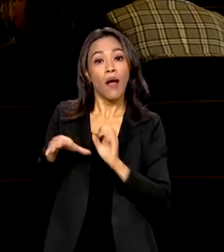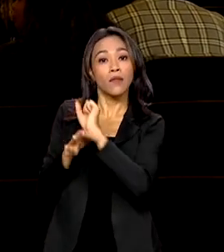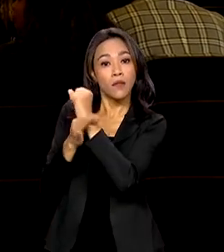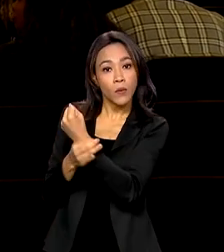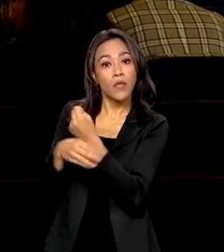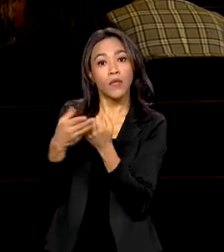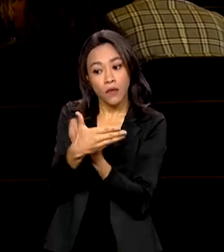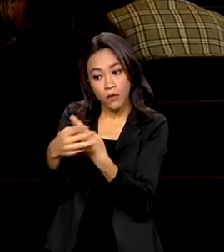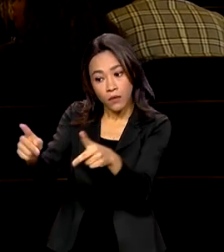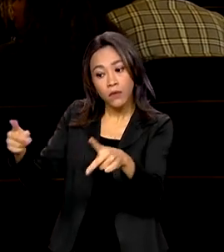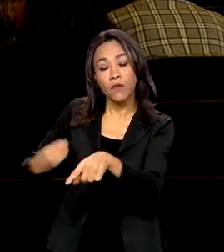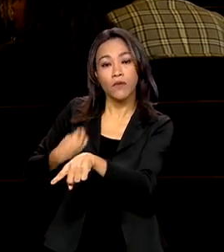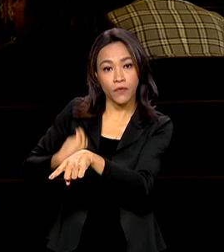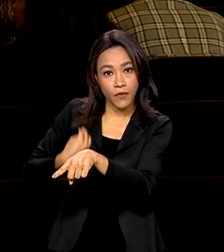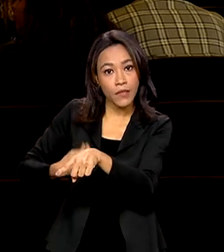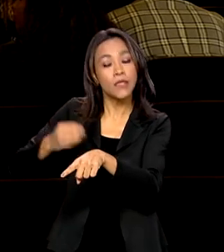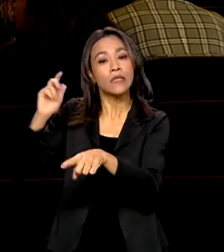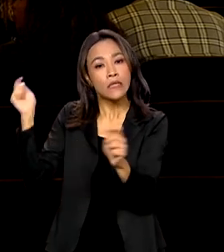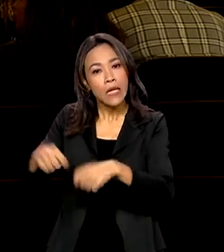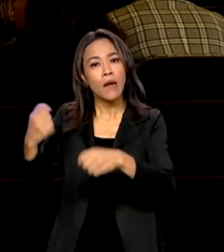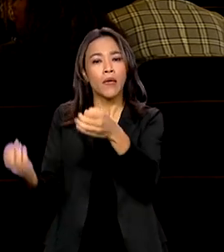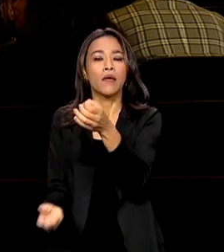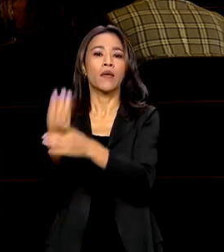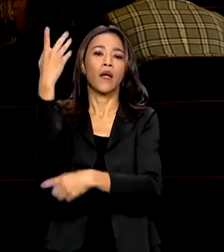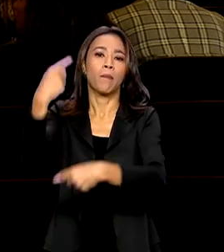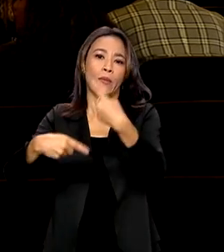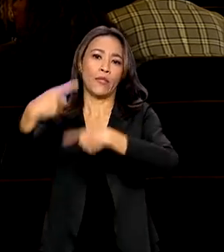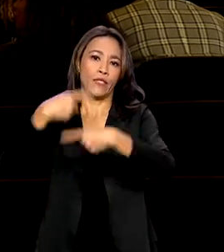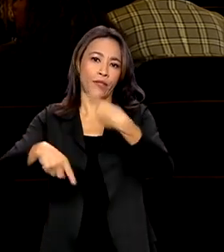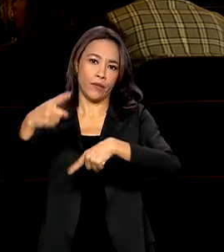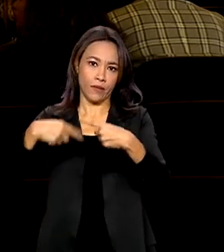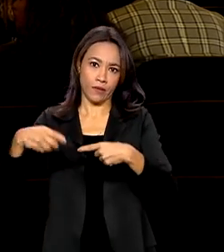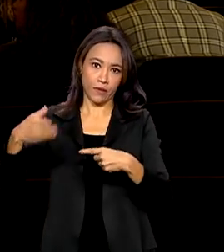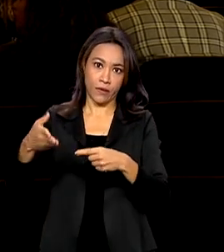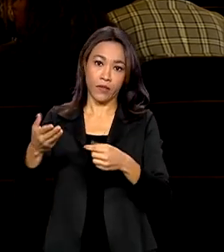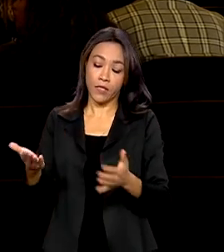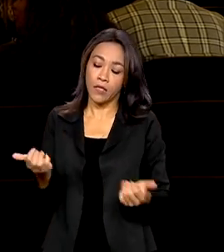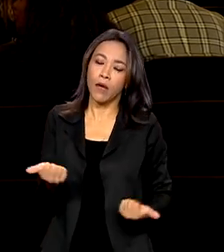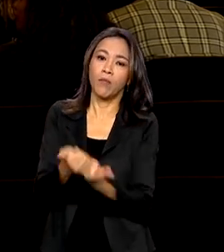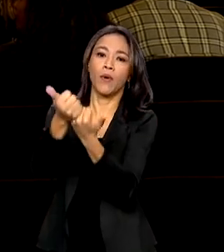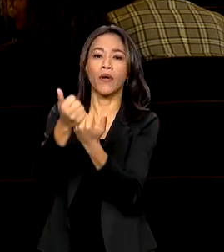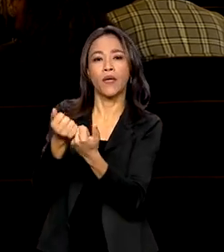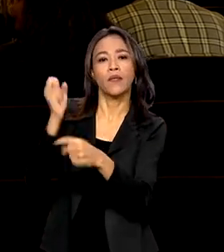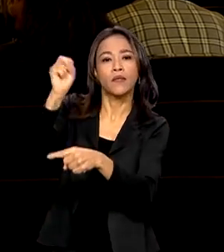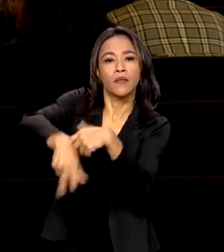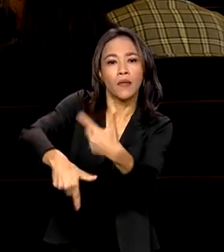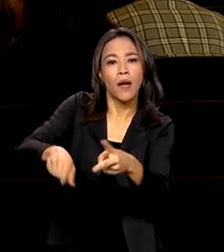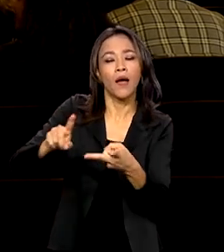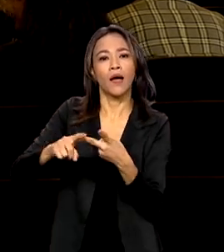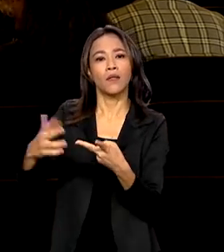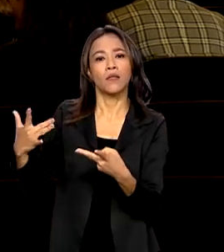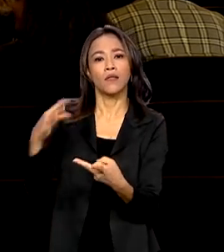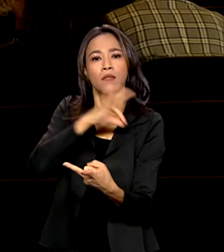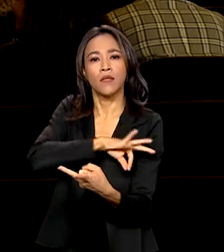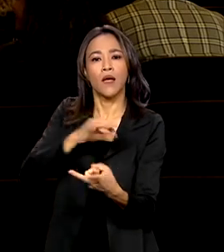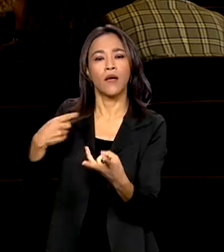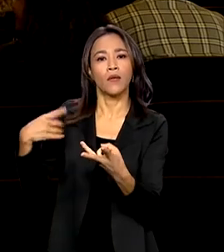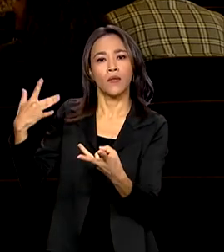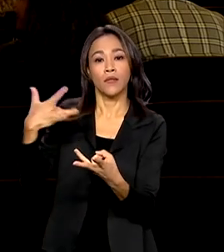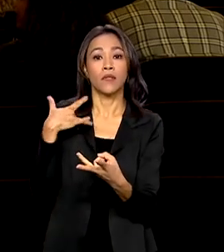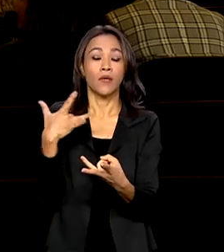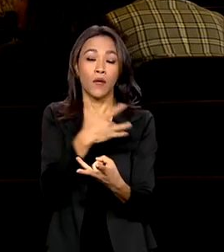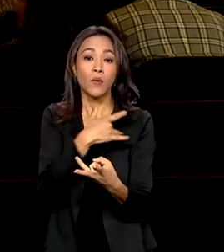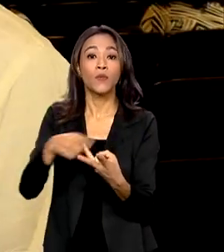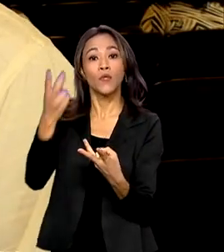negras, será possível criar políticas públicas que promovam emprego, renda, saúde, educação, cultura